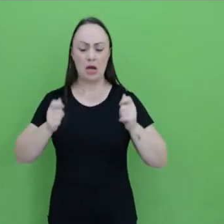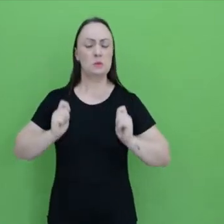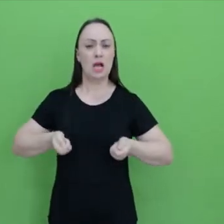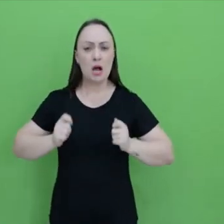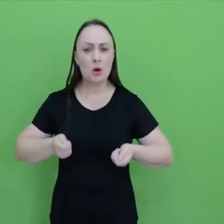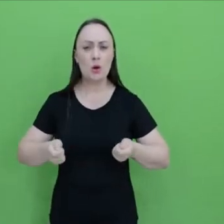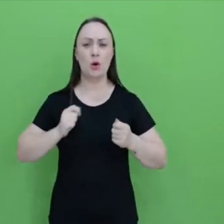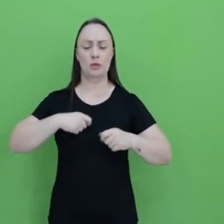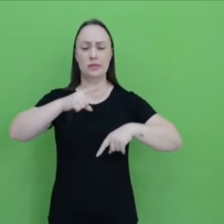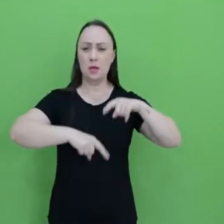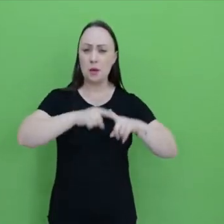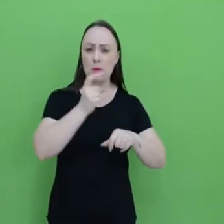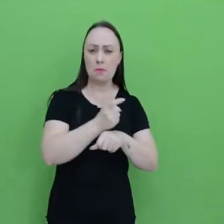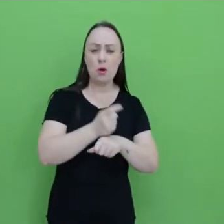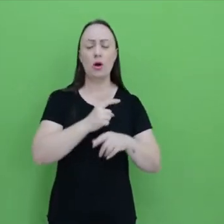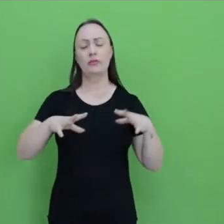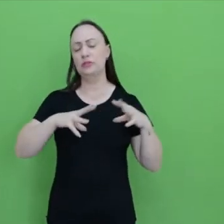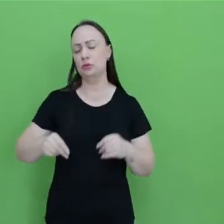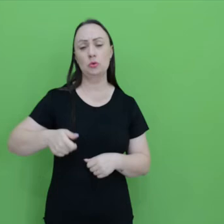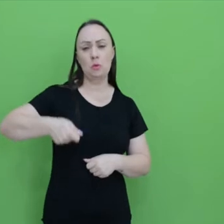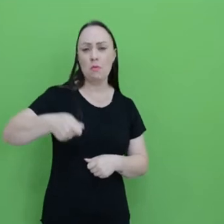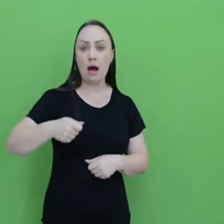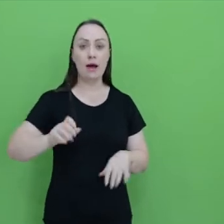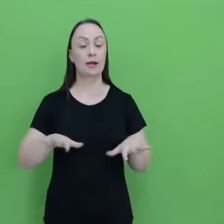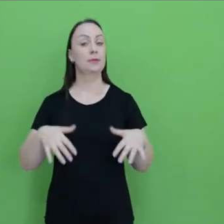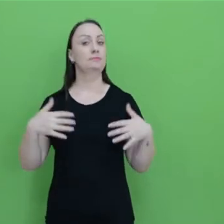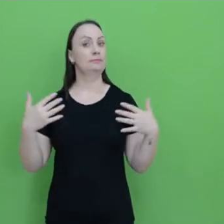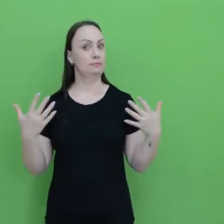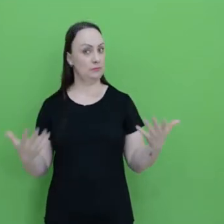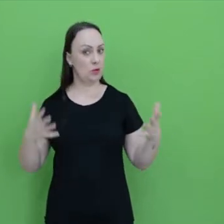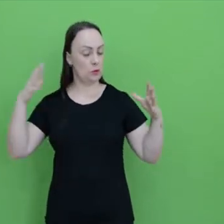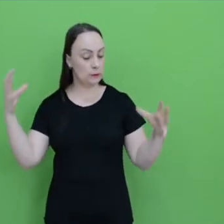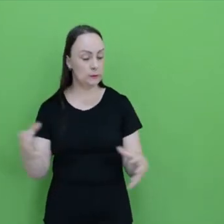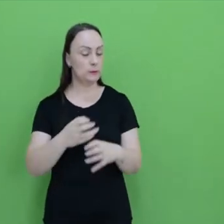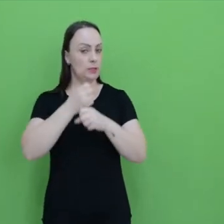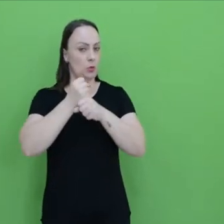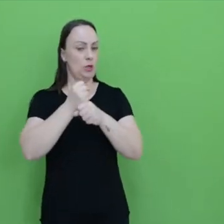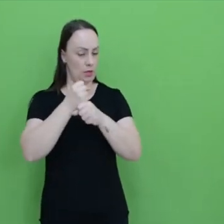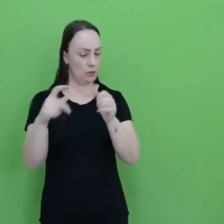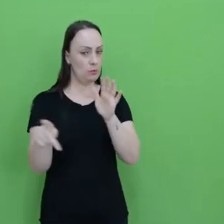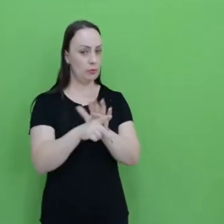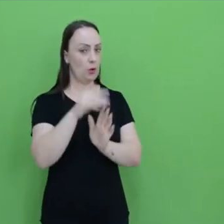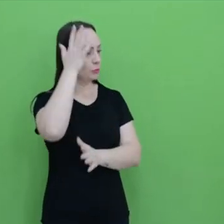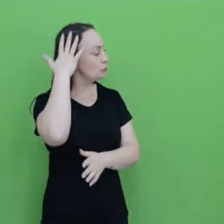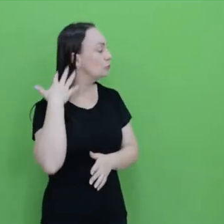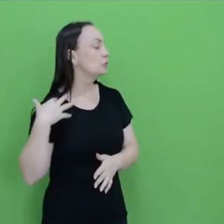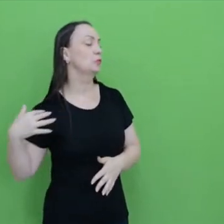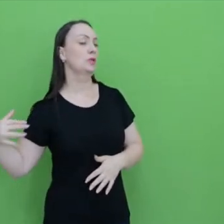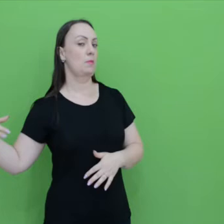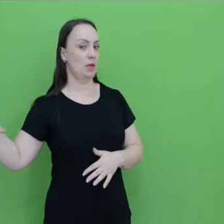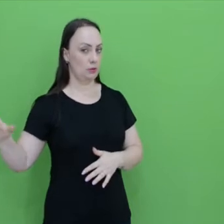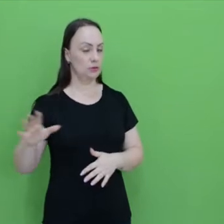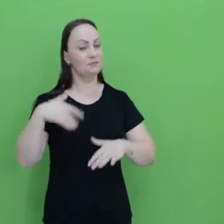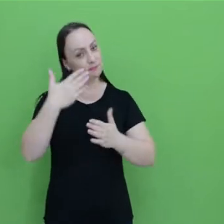carroças, móveis, bagagens. E então seguraram nos seus cabelos.